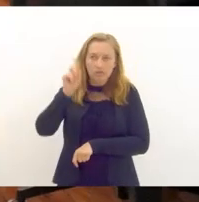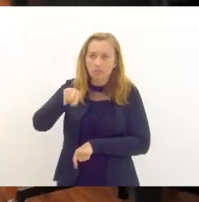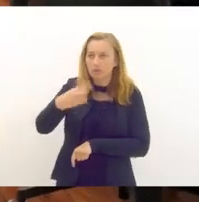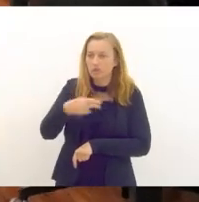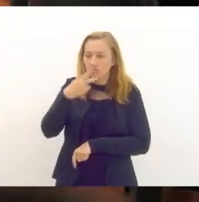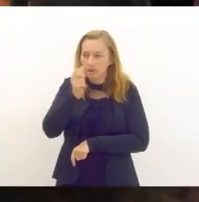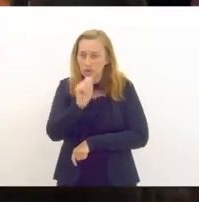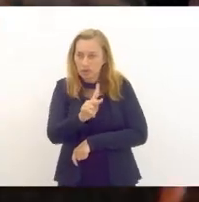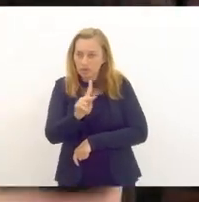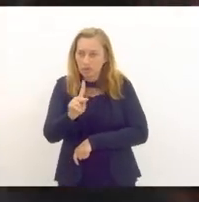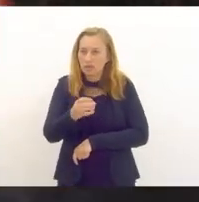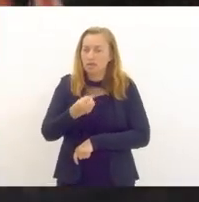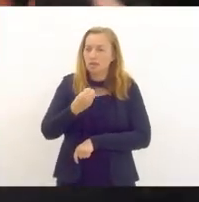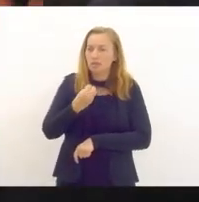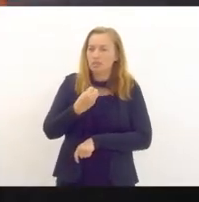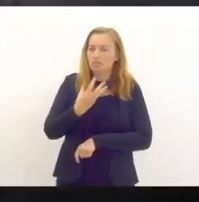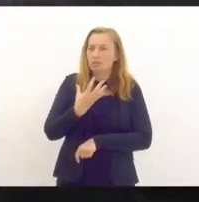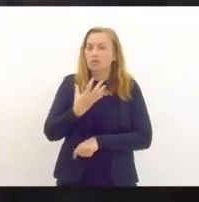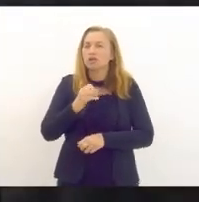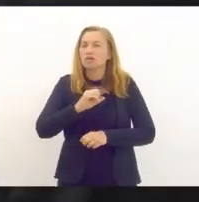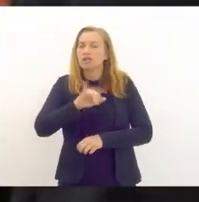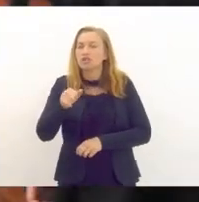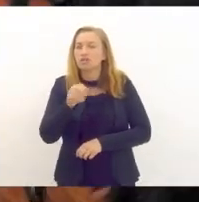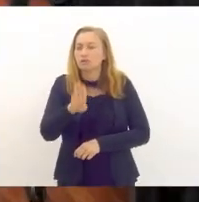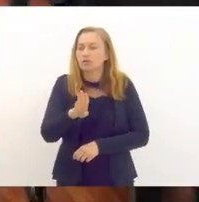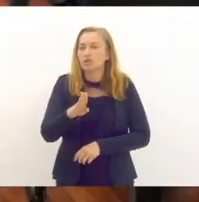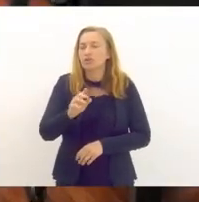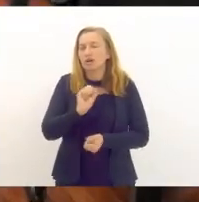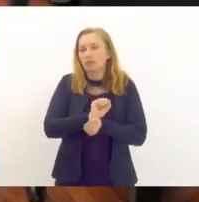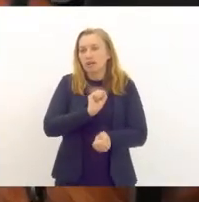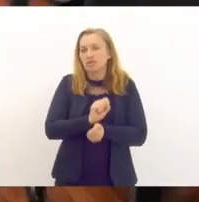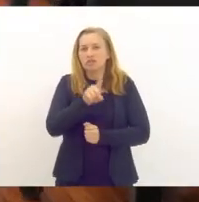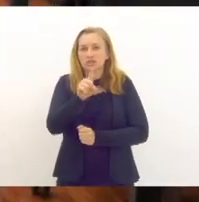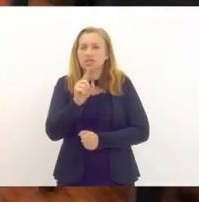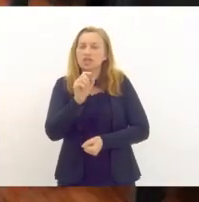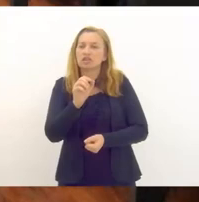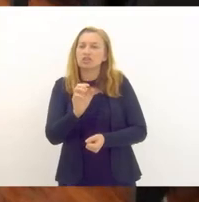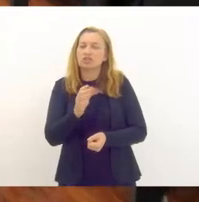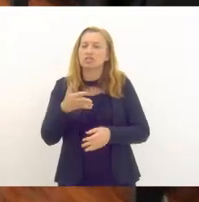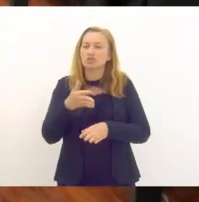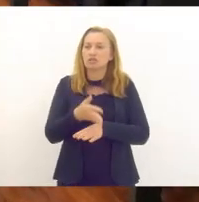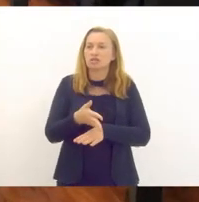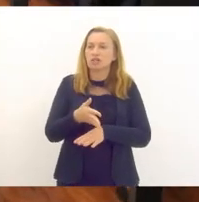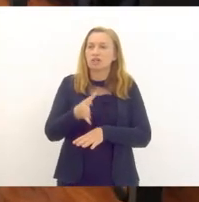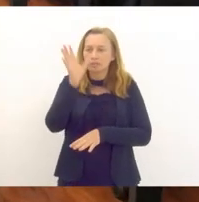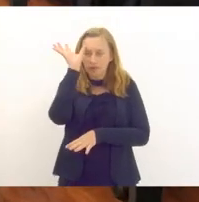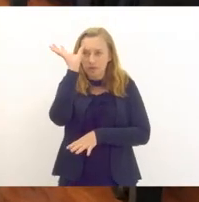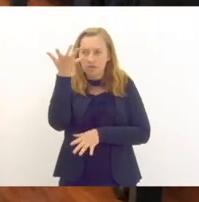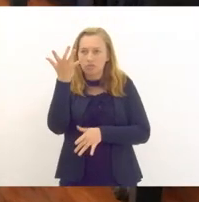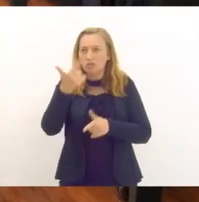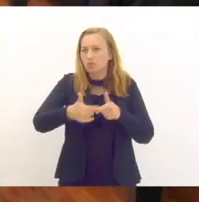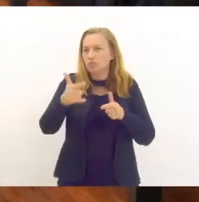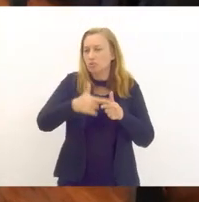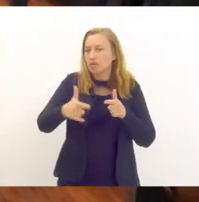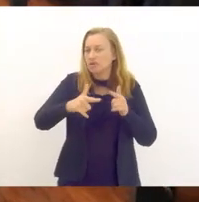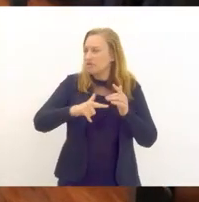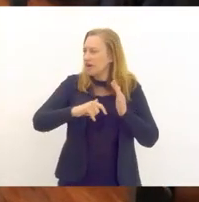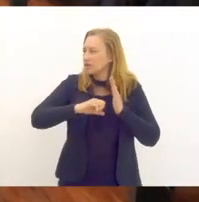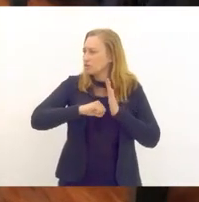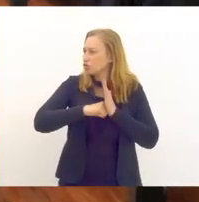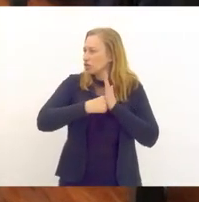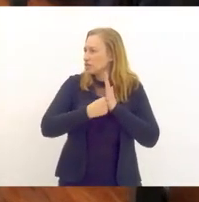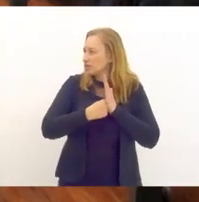tá bom já ia pedir você chegar para poder resolver o problema dos Ventos aqui da mensagem tá bom